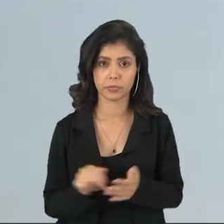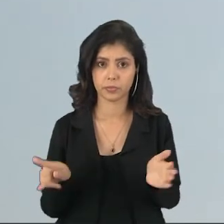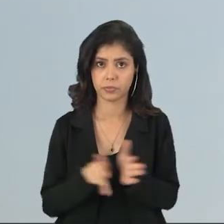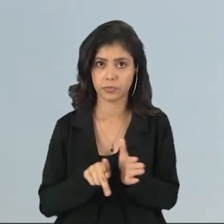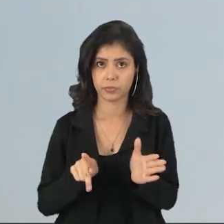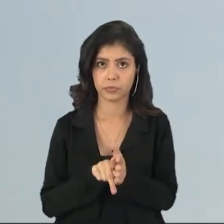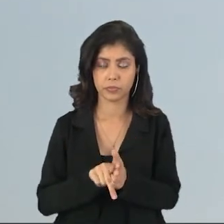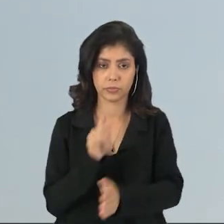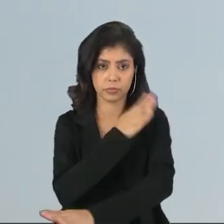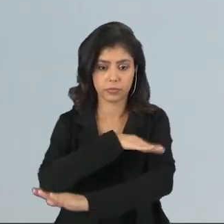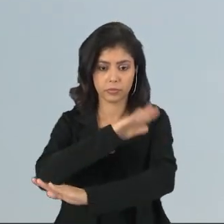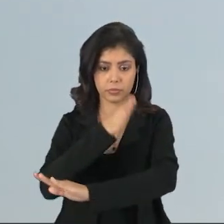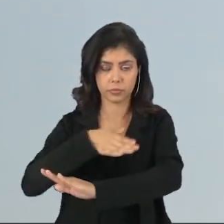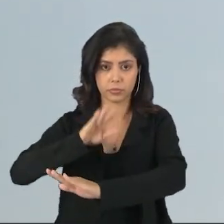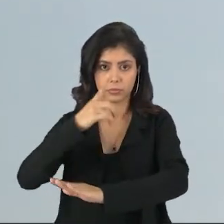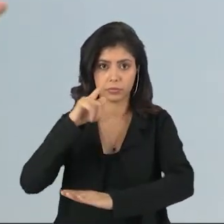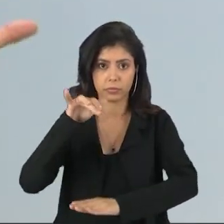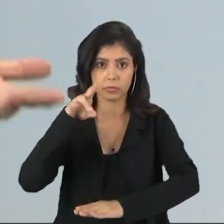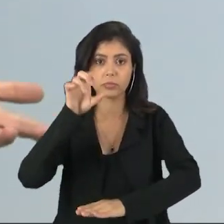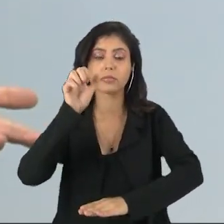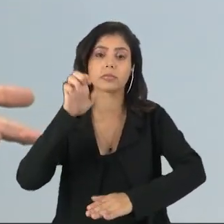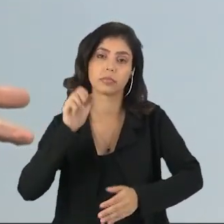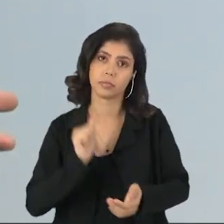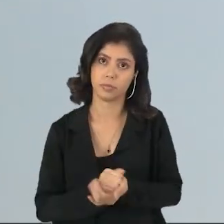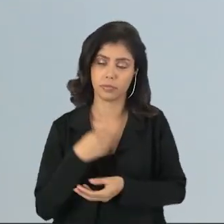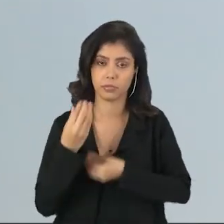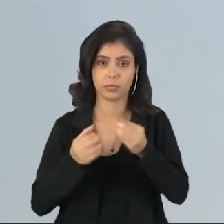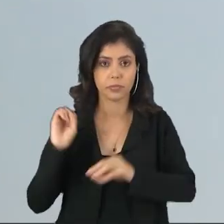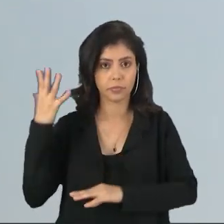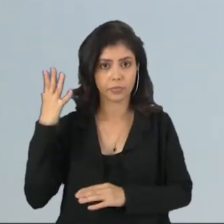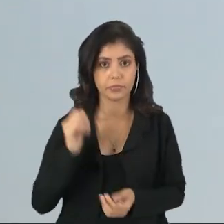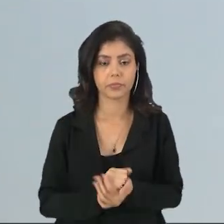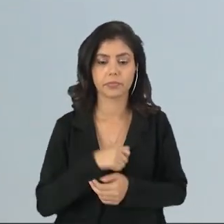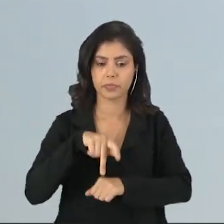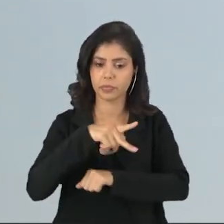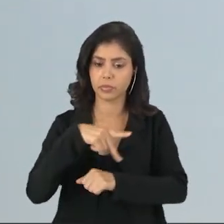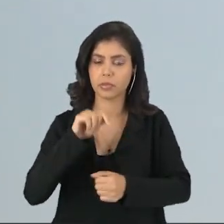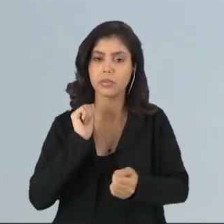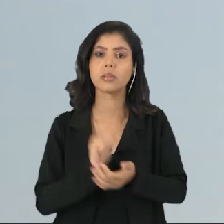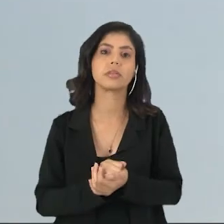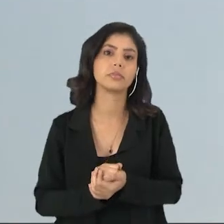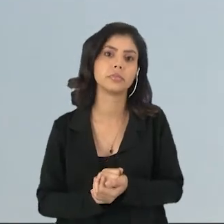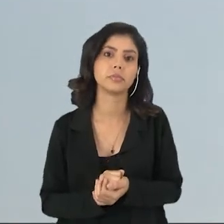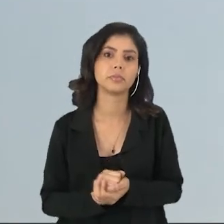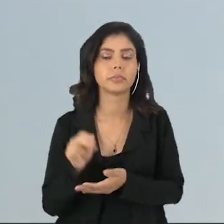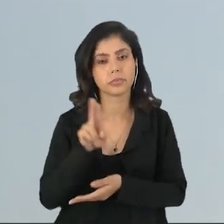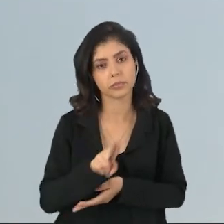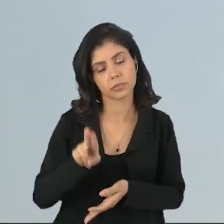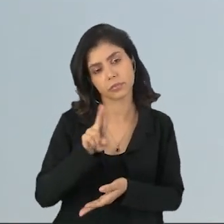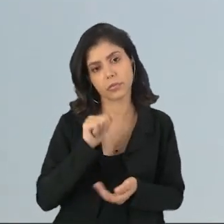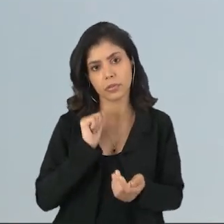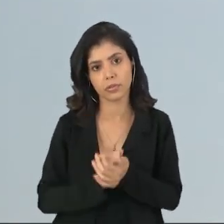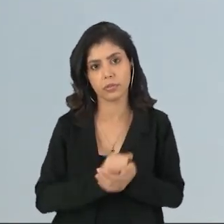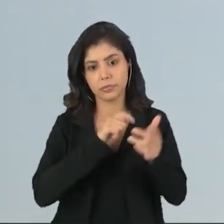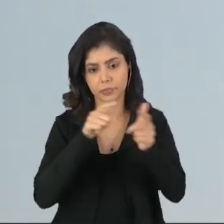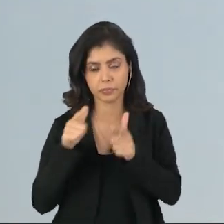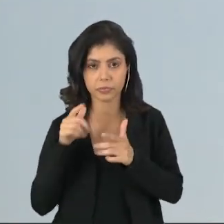estão localizadas exatamente nas planícies e não lá no topo da montanha, como acontece em muitos países